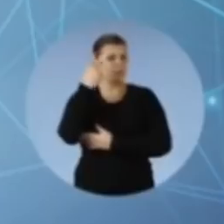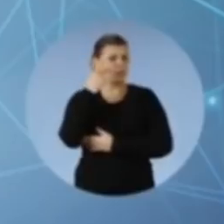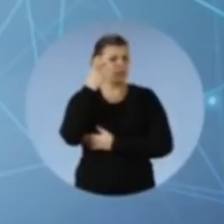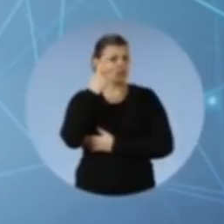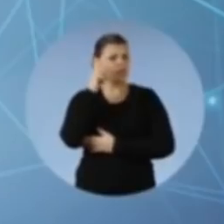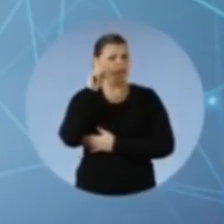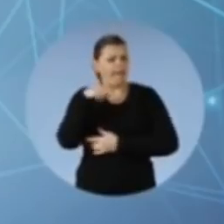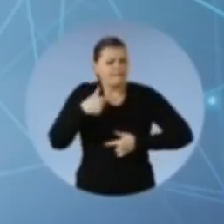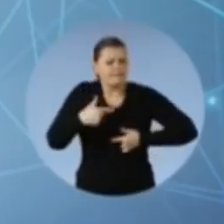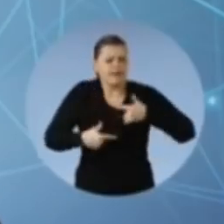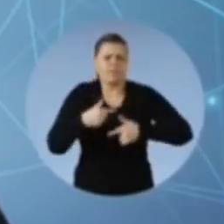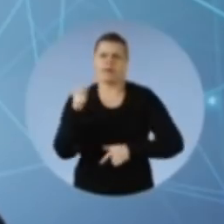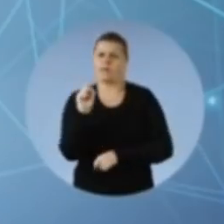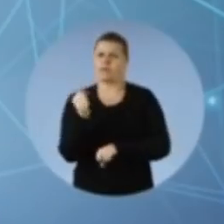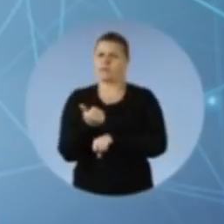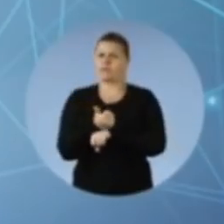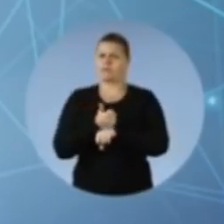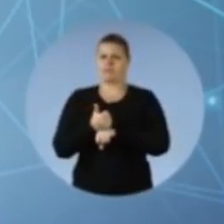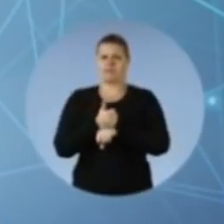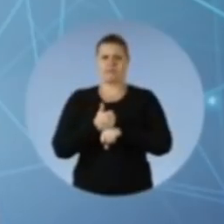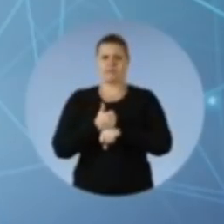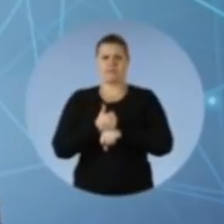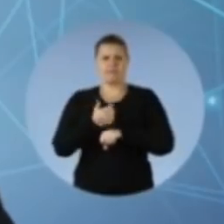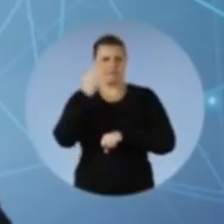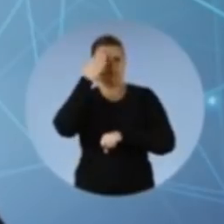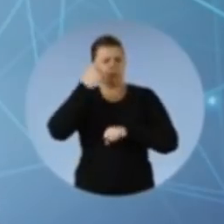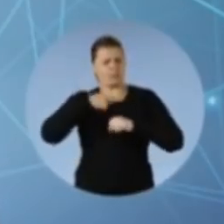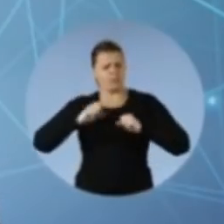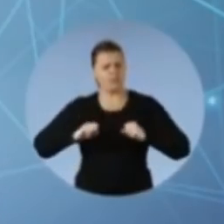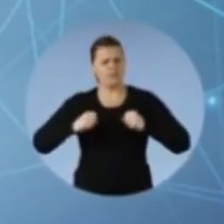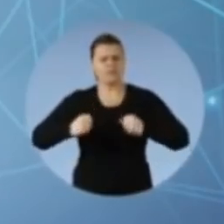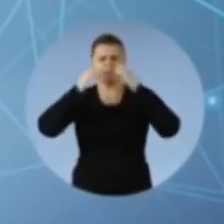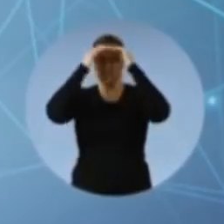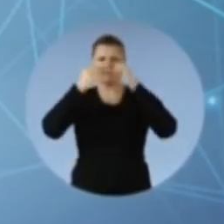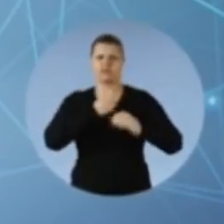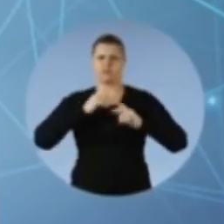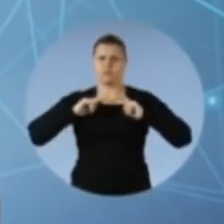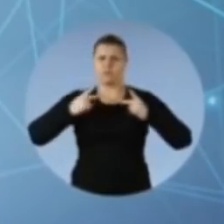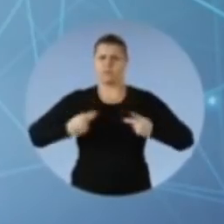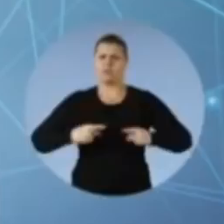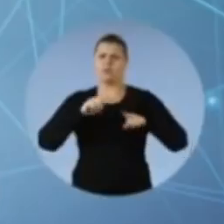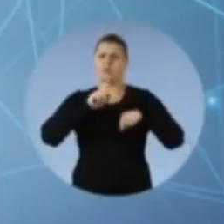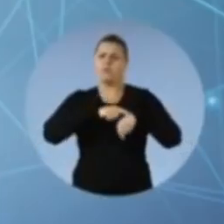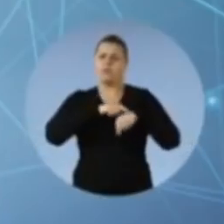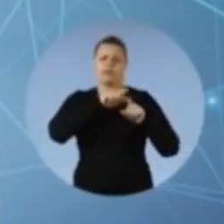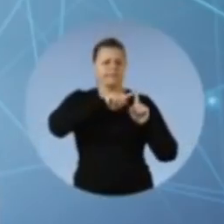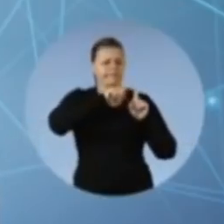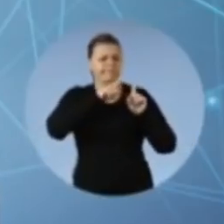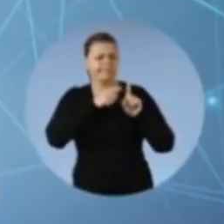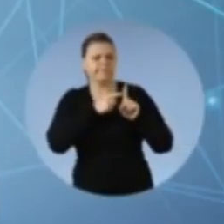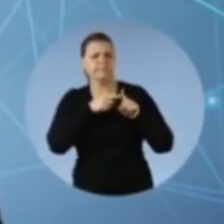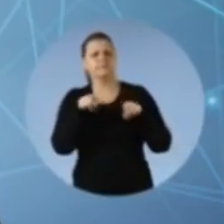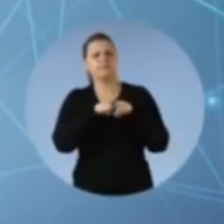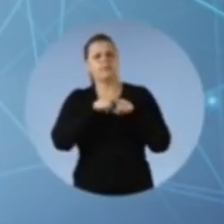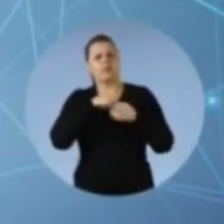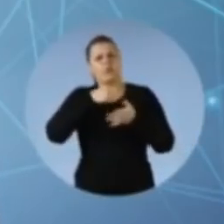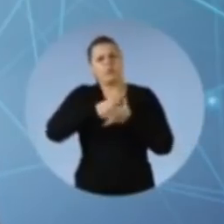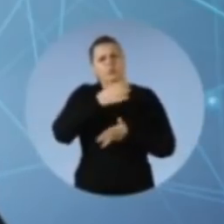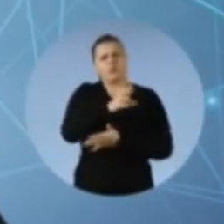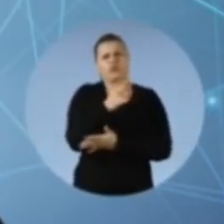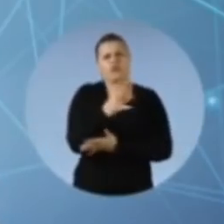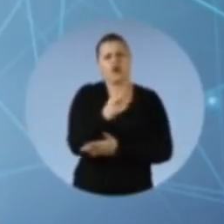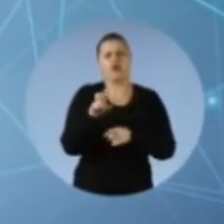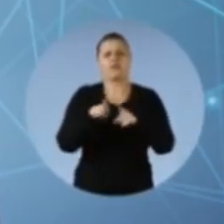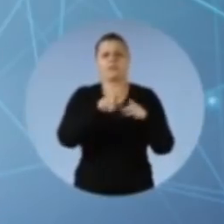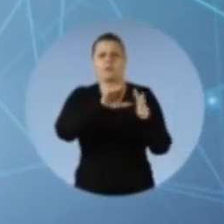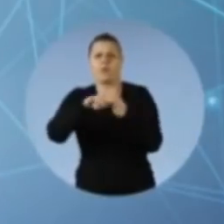a política como um serviço e não uma profissão. Sabe que eu defendo a dignidade da vida humana desde sua concepção, que eu combato as drogas,